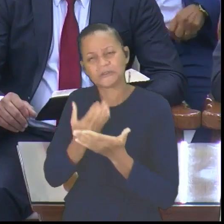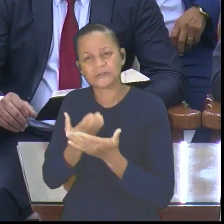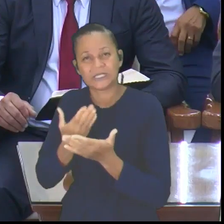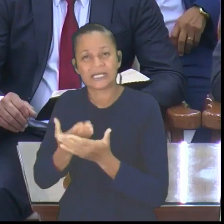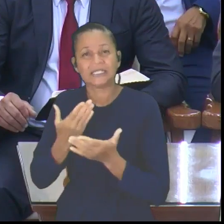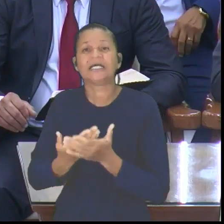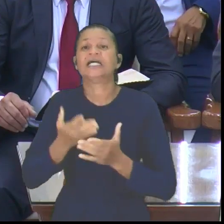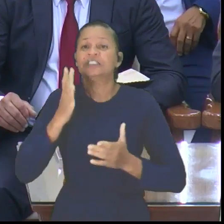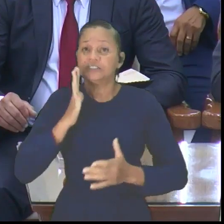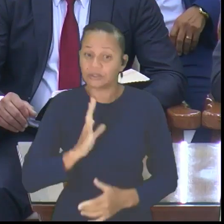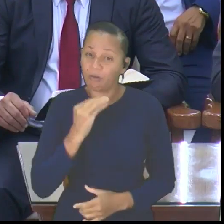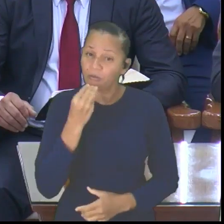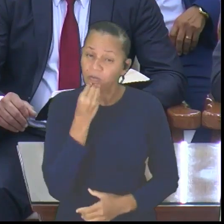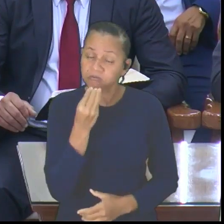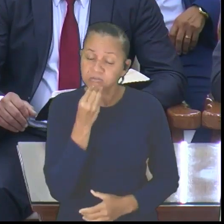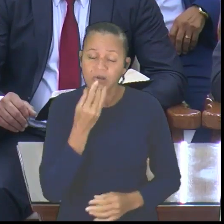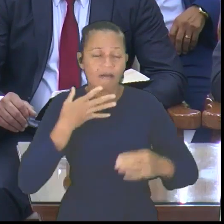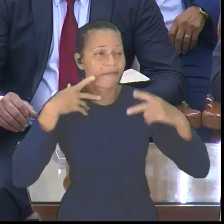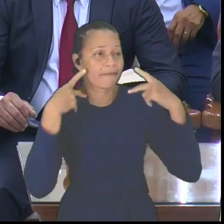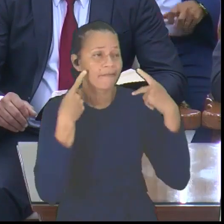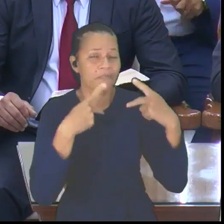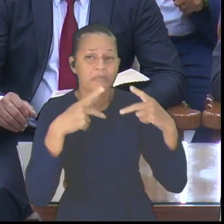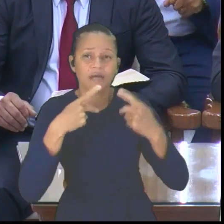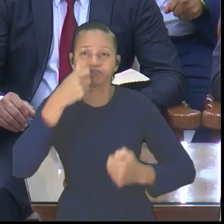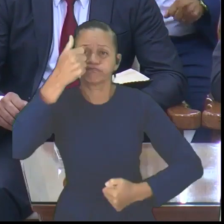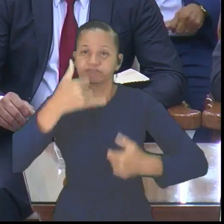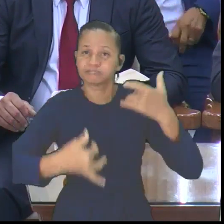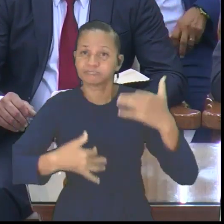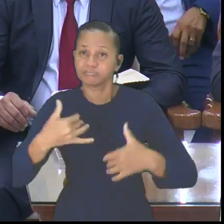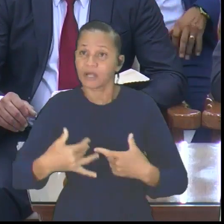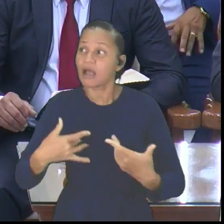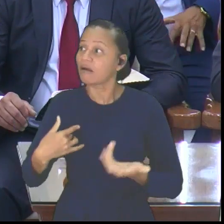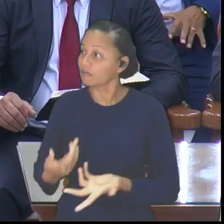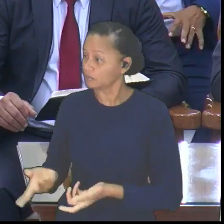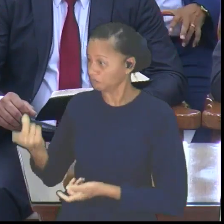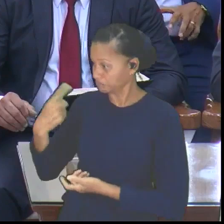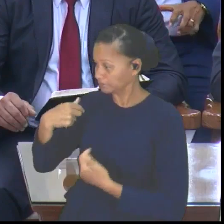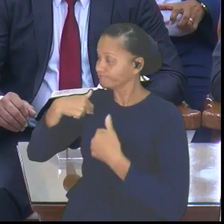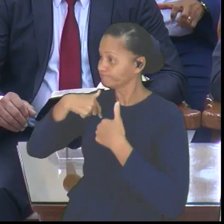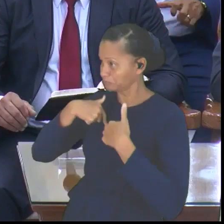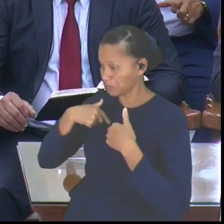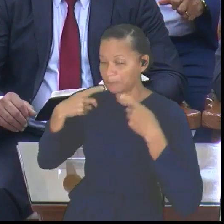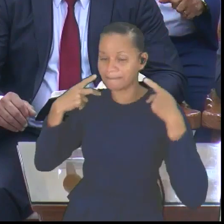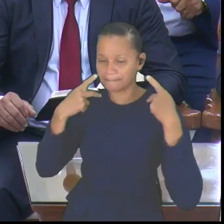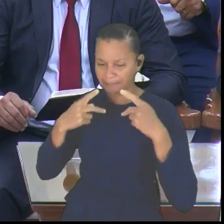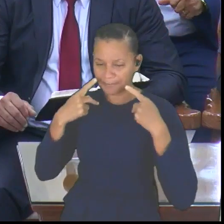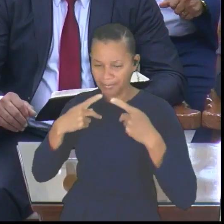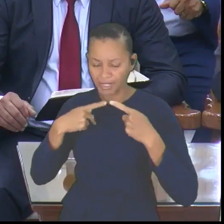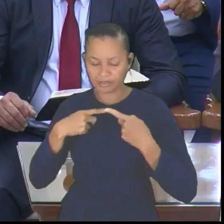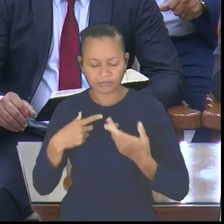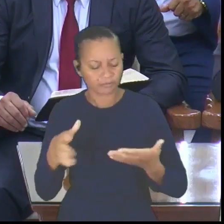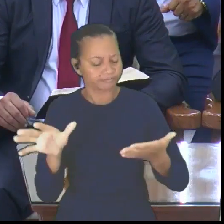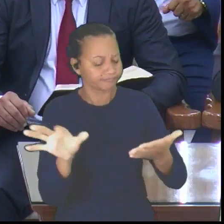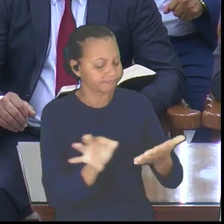coisa acerca desta passagem. E quando recebi esta missão, fui rever